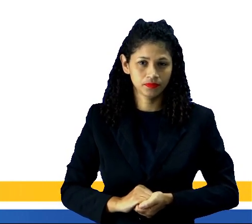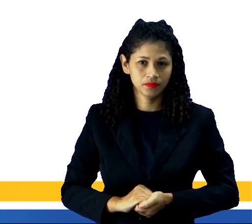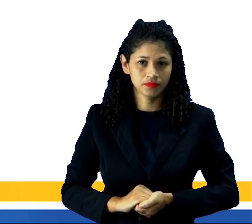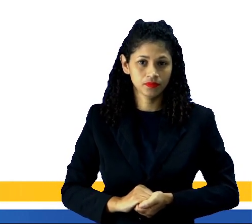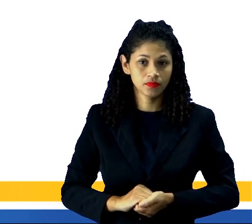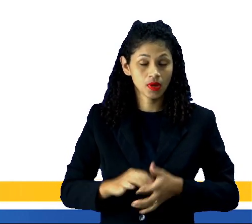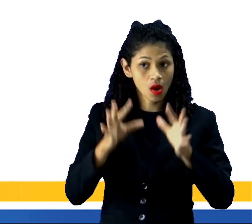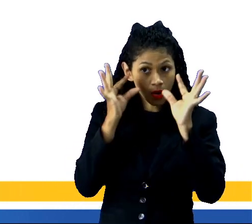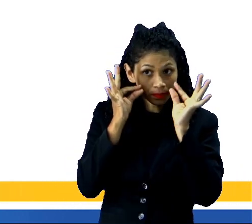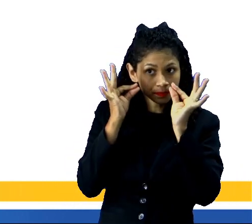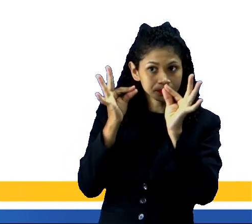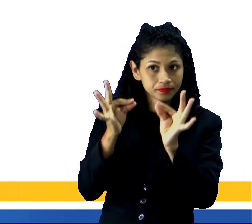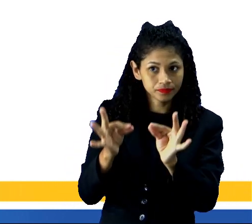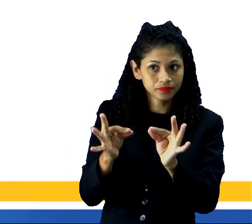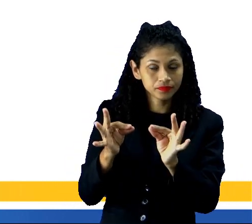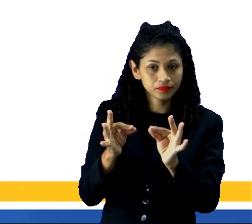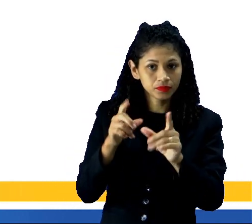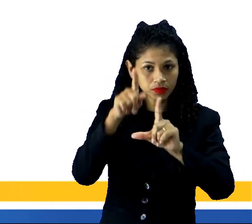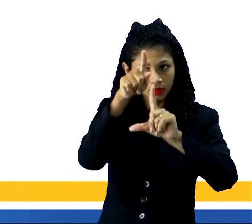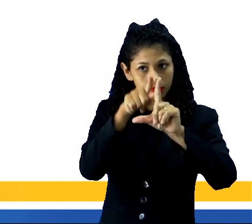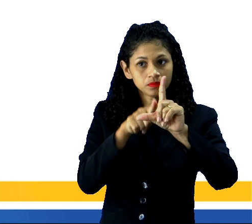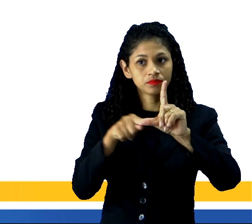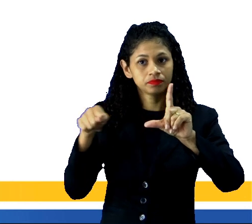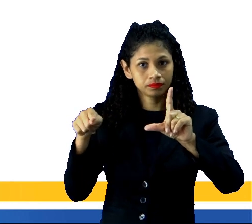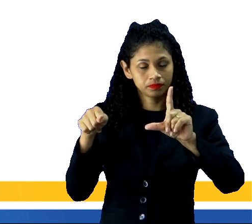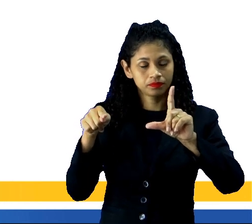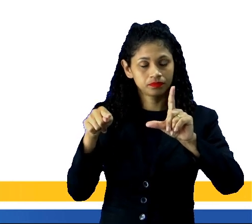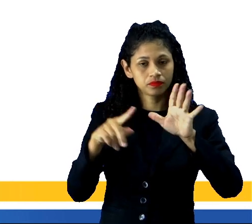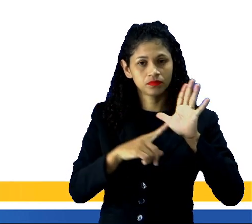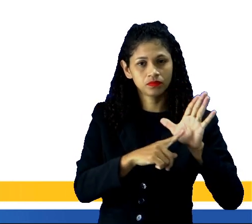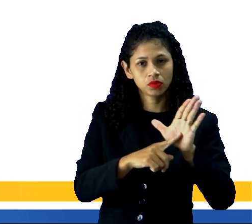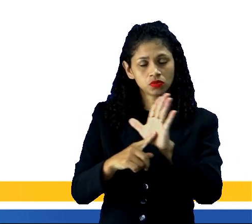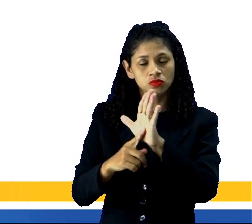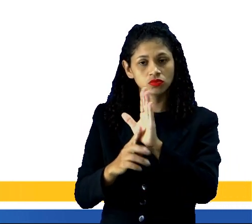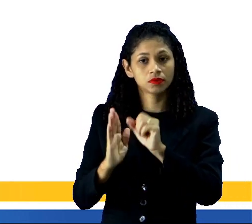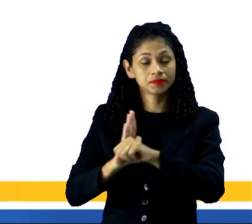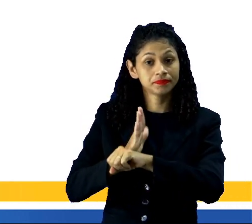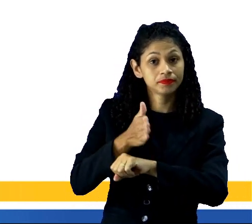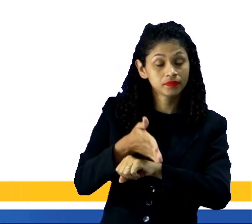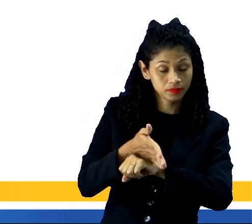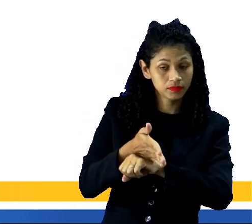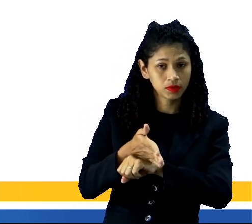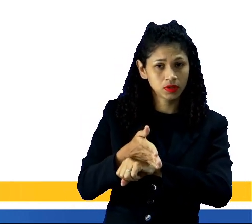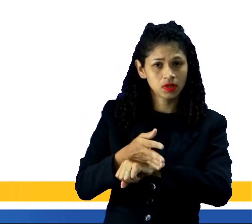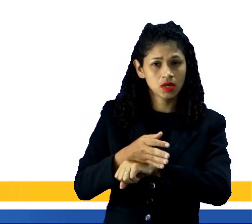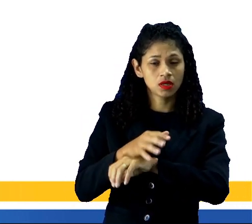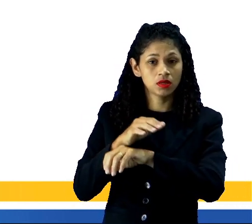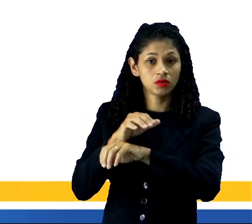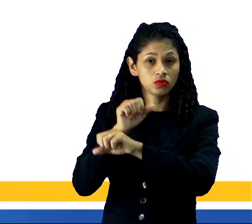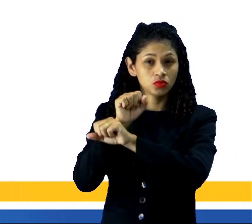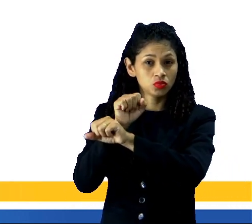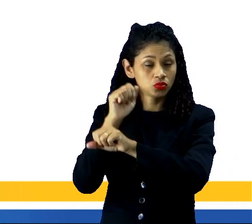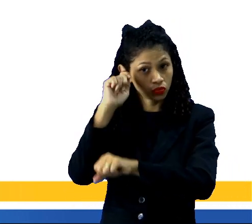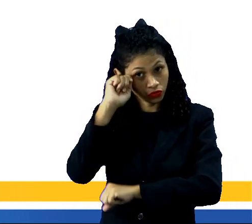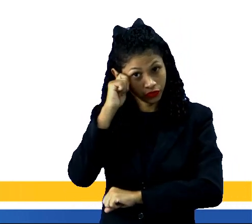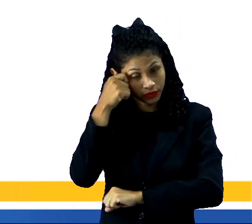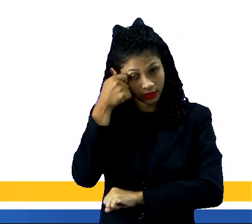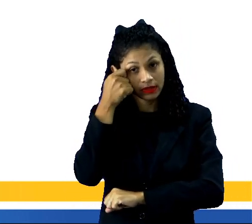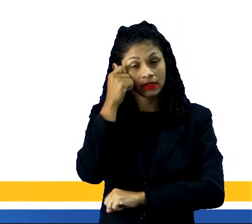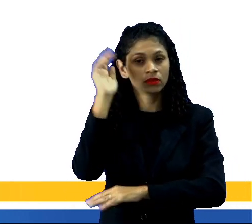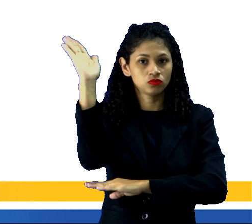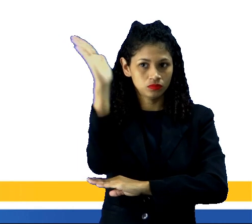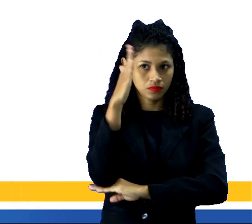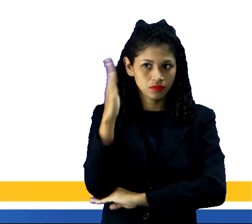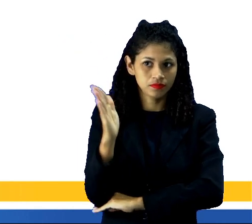Observe aí gráficos, né? A gente tem um gráfico mostrando a entrada dos africanos no Brasil, como que vai crescendo,